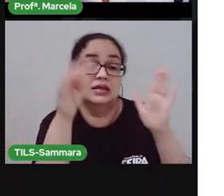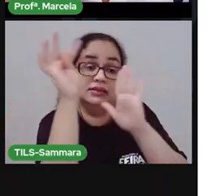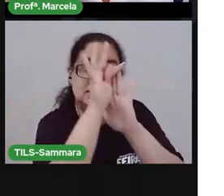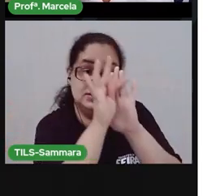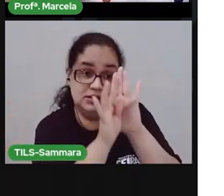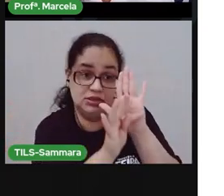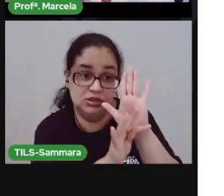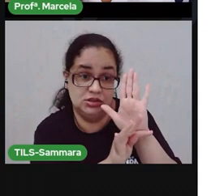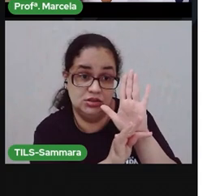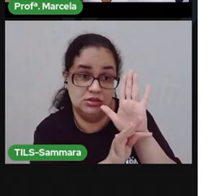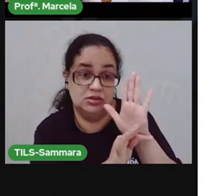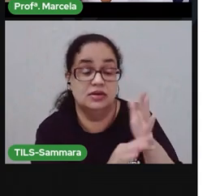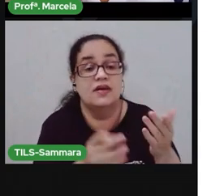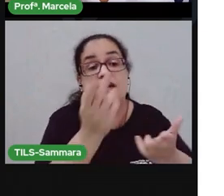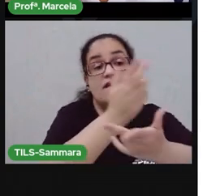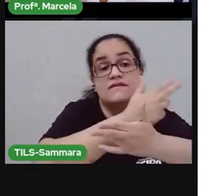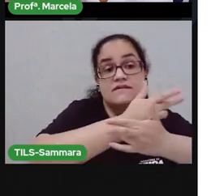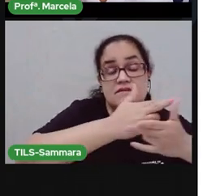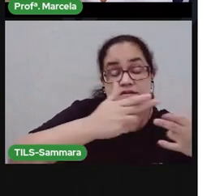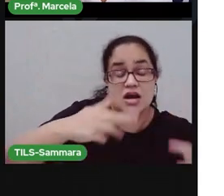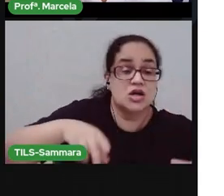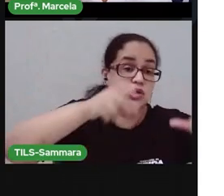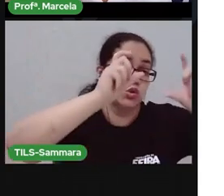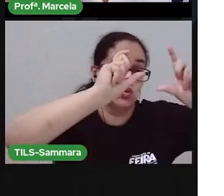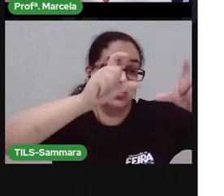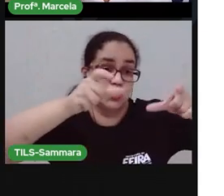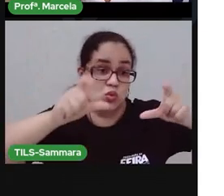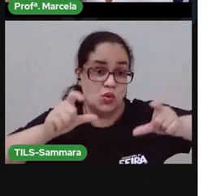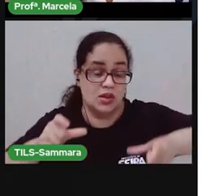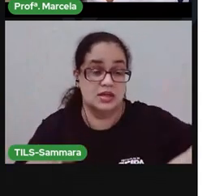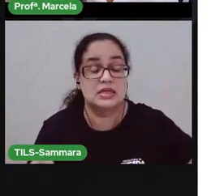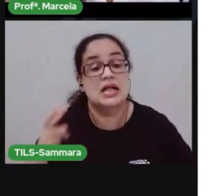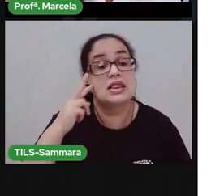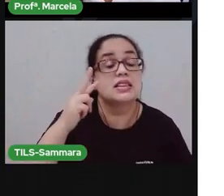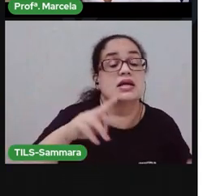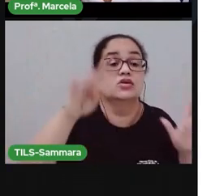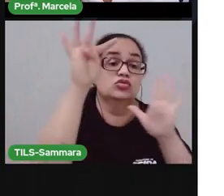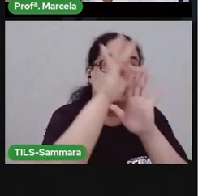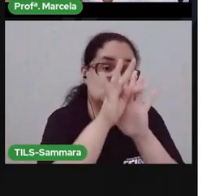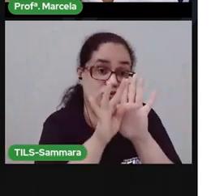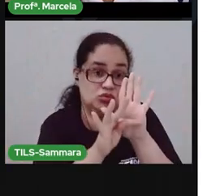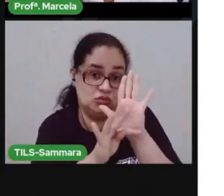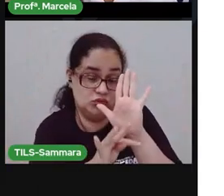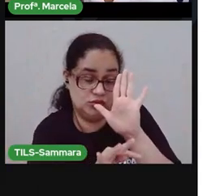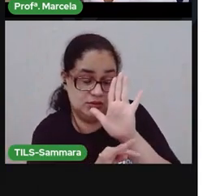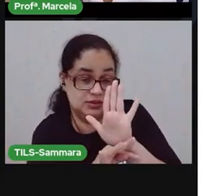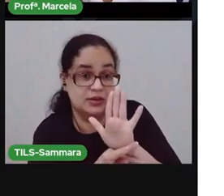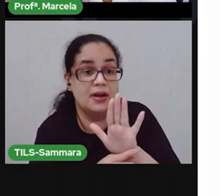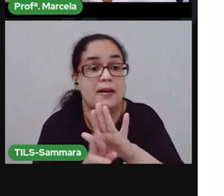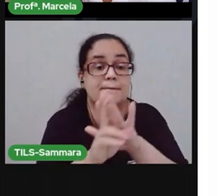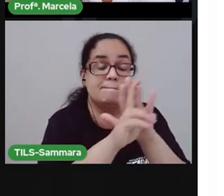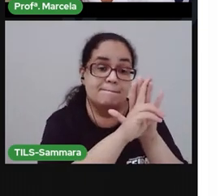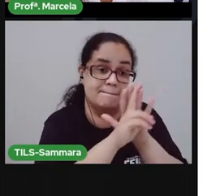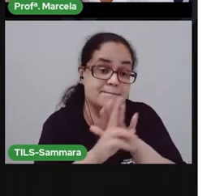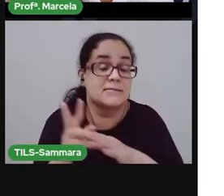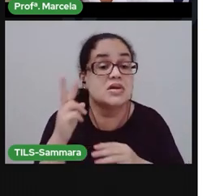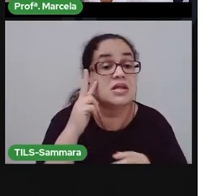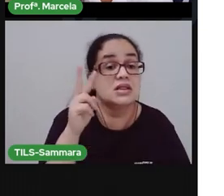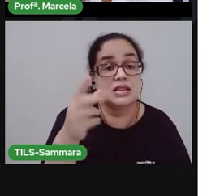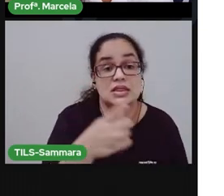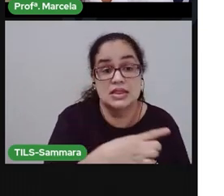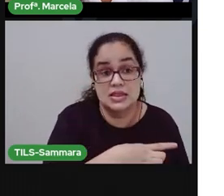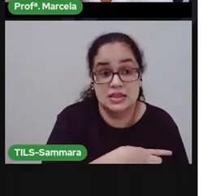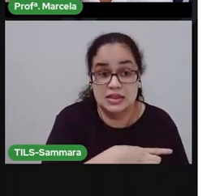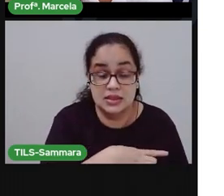escritos. Em diversos ambientes, a gente vê um texto escrito aqui, né? Nessa apresentação que eu estou exibindo para vocês, o